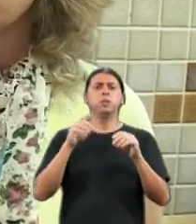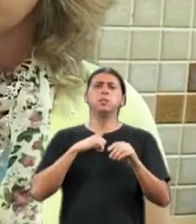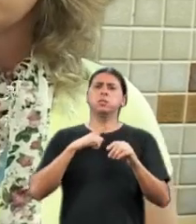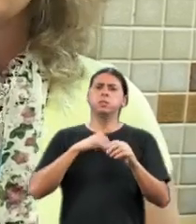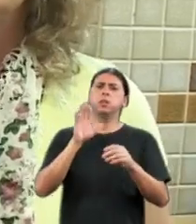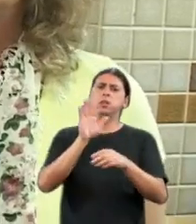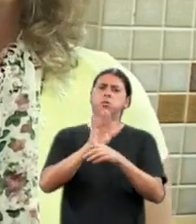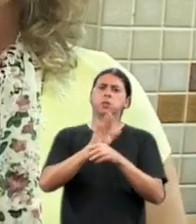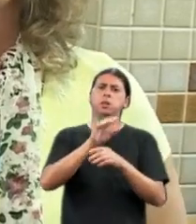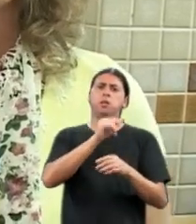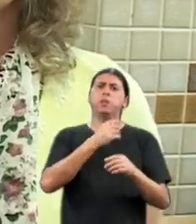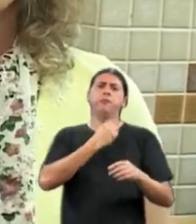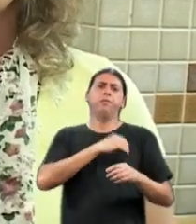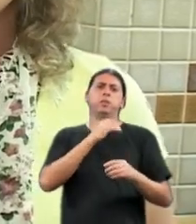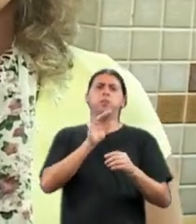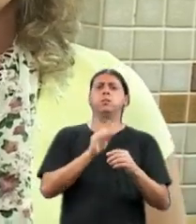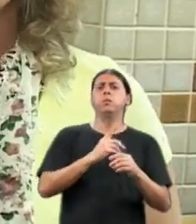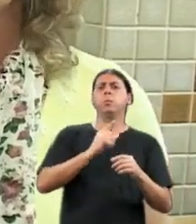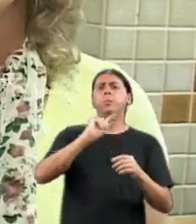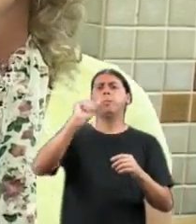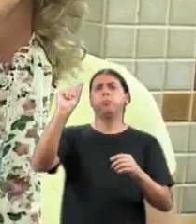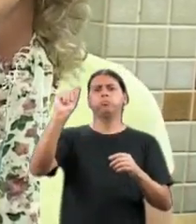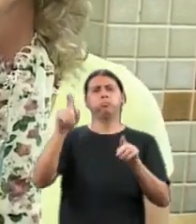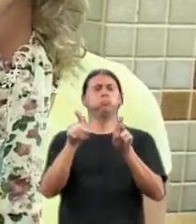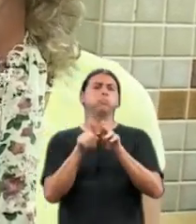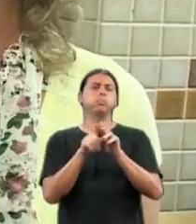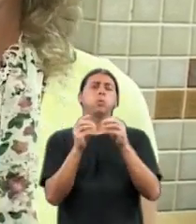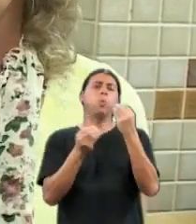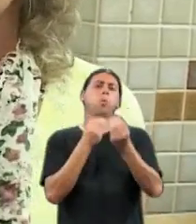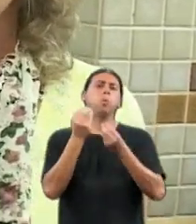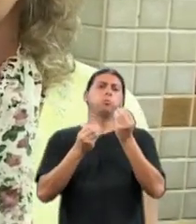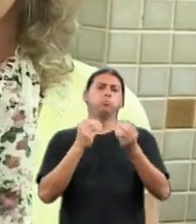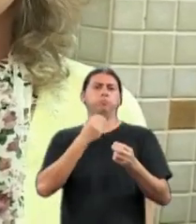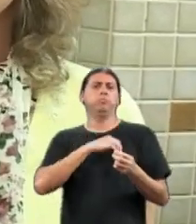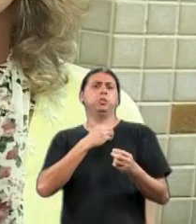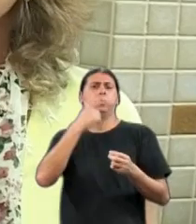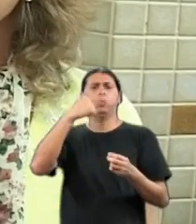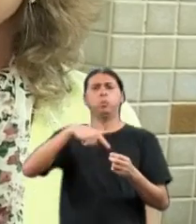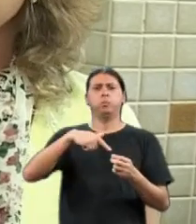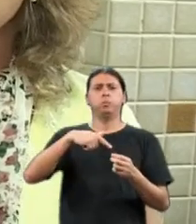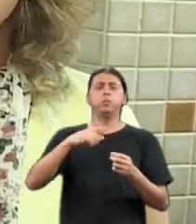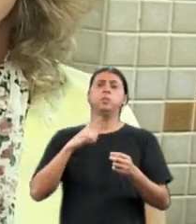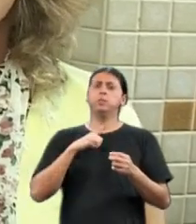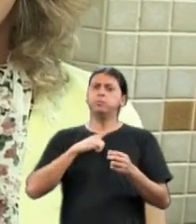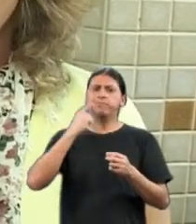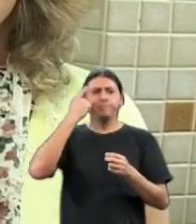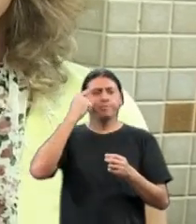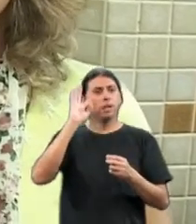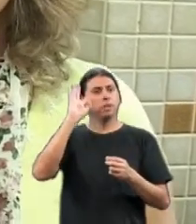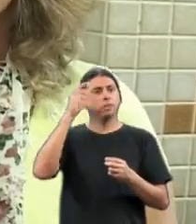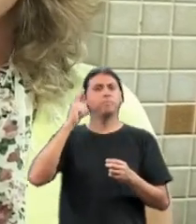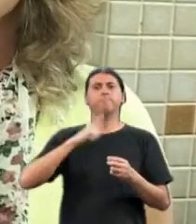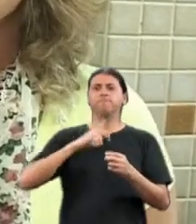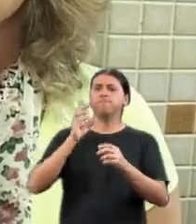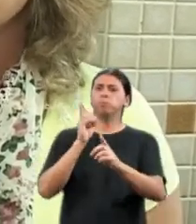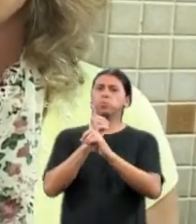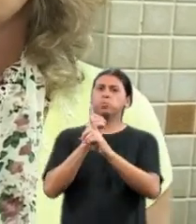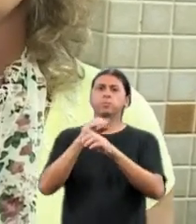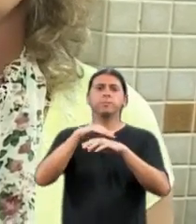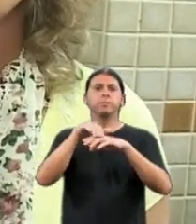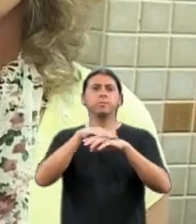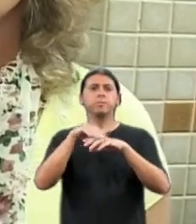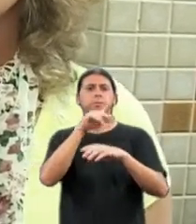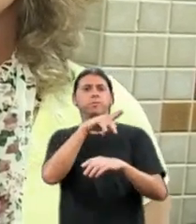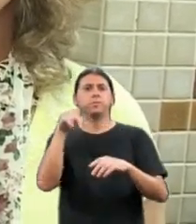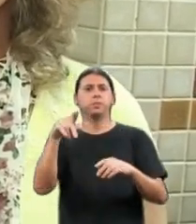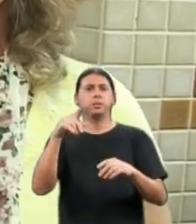para essa borboleta. E aí eles pensaram como que a gente poderia dar asas e vida para essa borboleta. Aí eles resolveram me procurar e eu pensei, por que